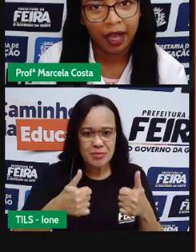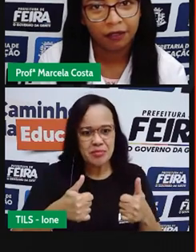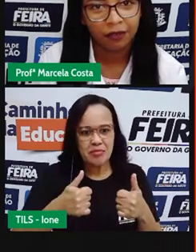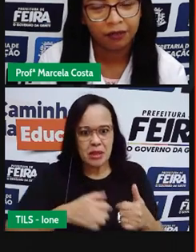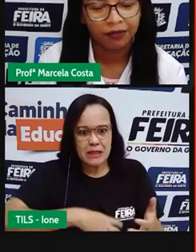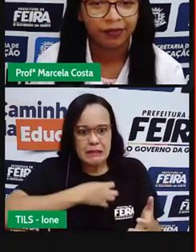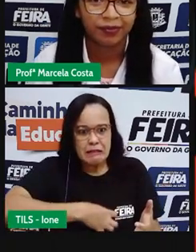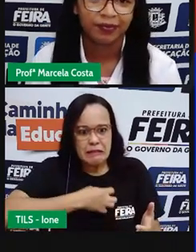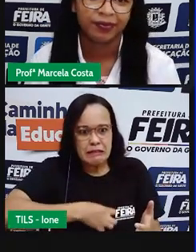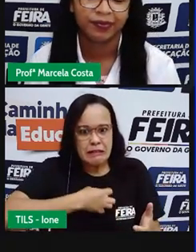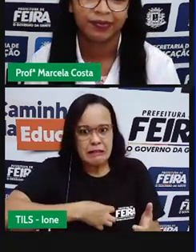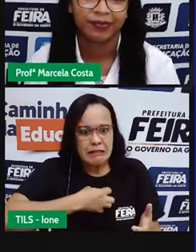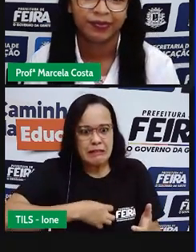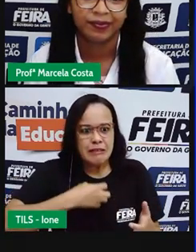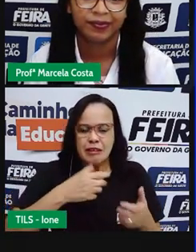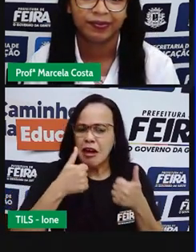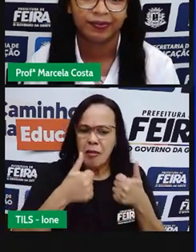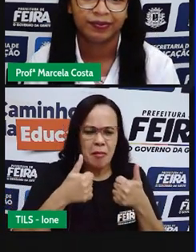Tudo bem ficar bravo.